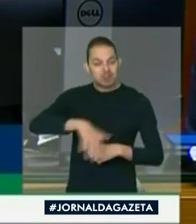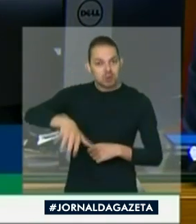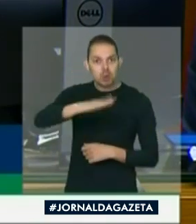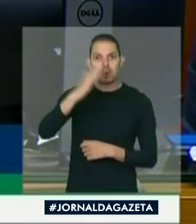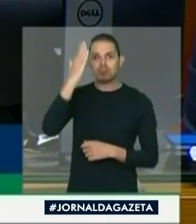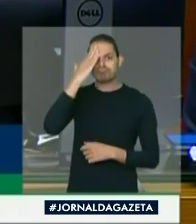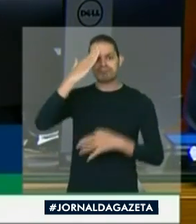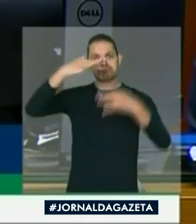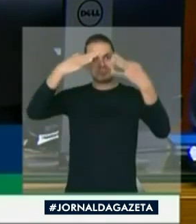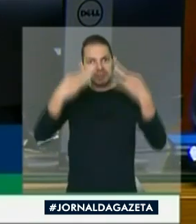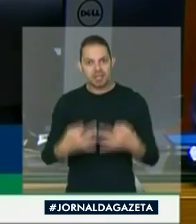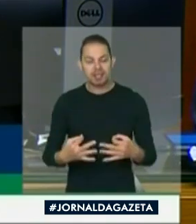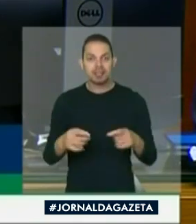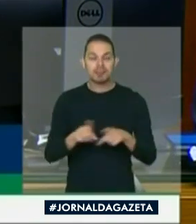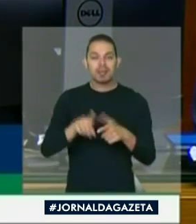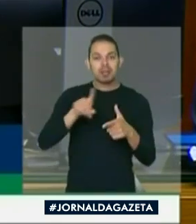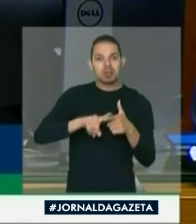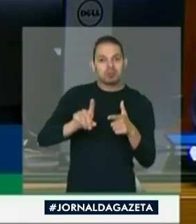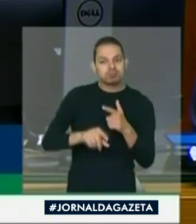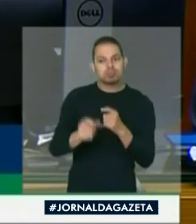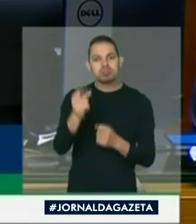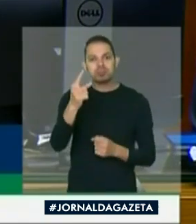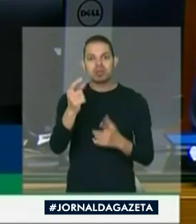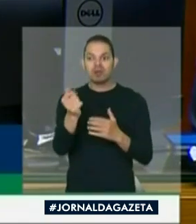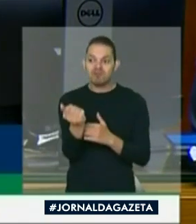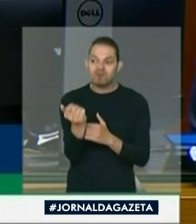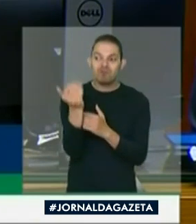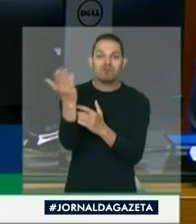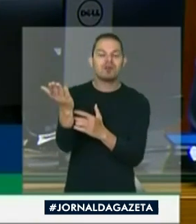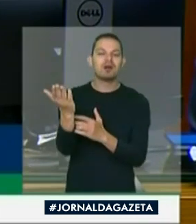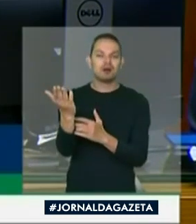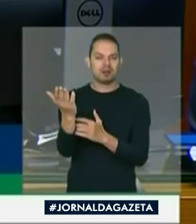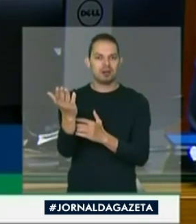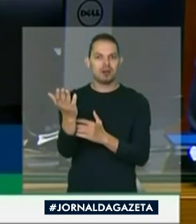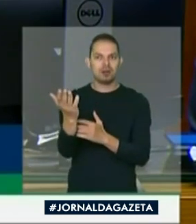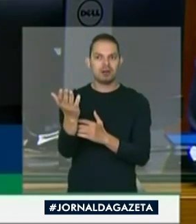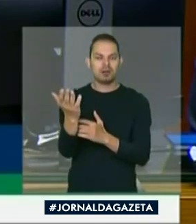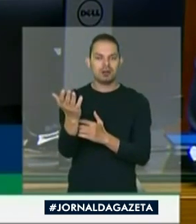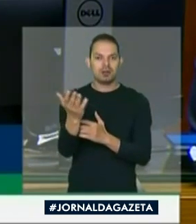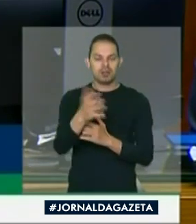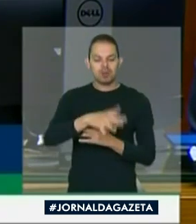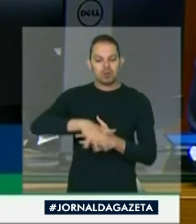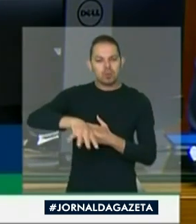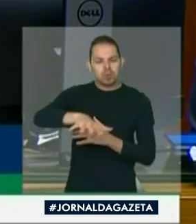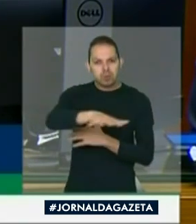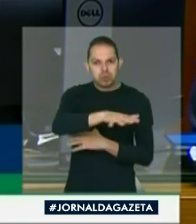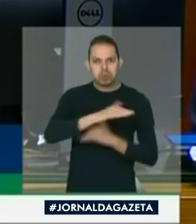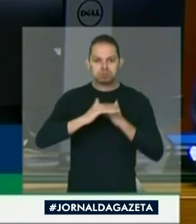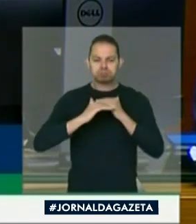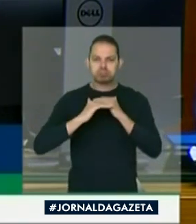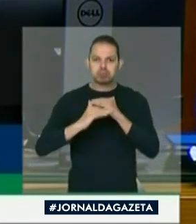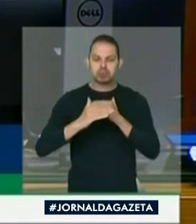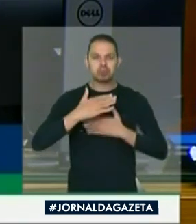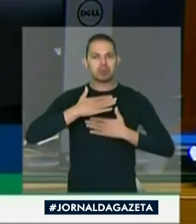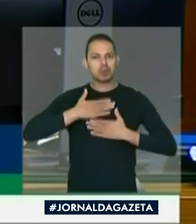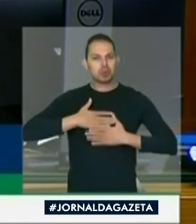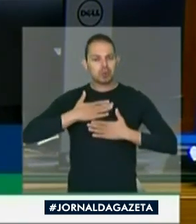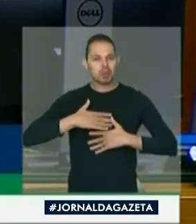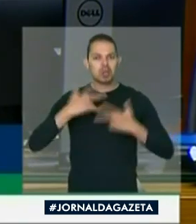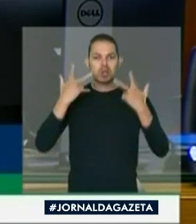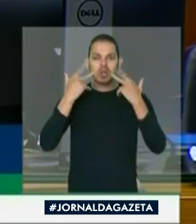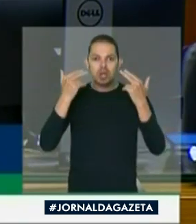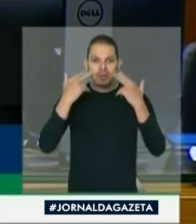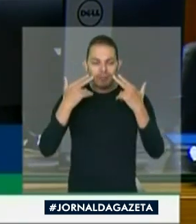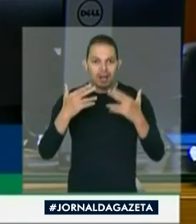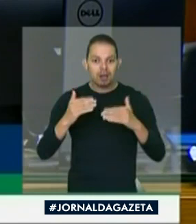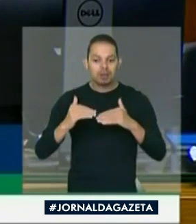Fora da curva dentro do Parlamento, quando ultrapassa o plano do razoável e passa a orbitar a atmosfera